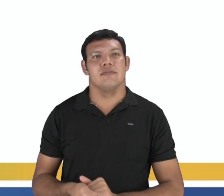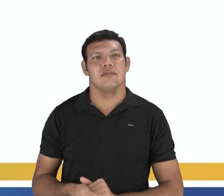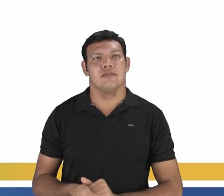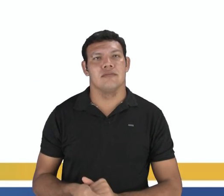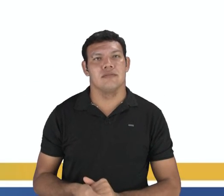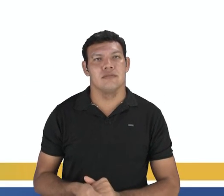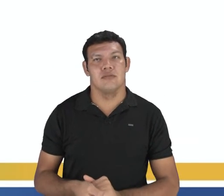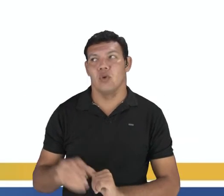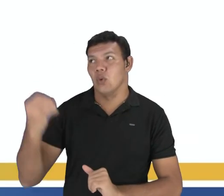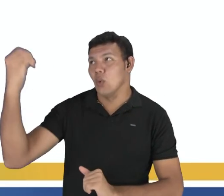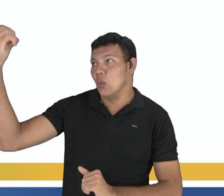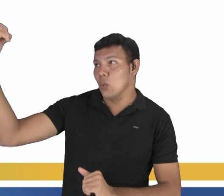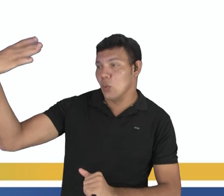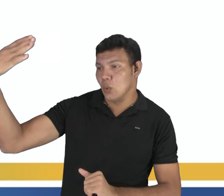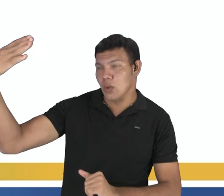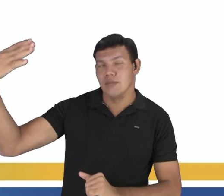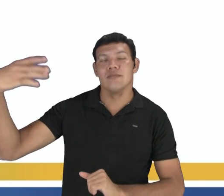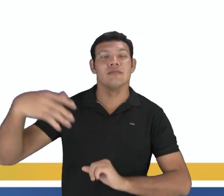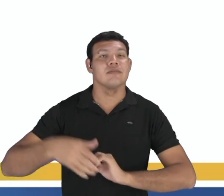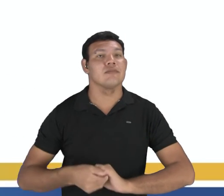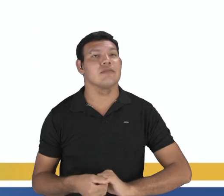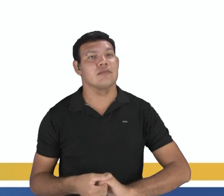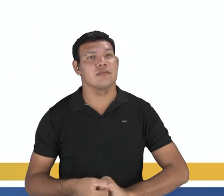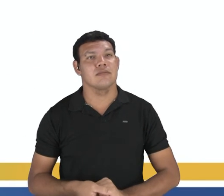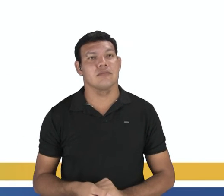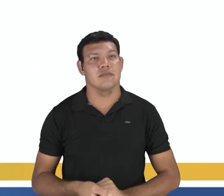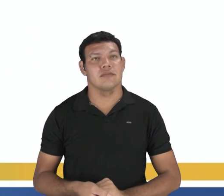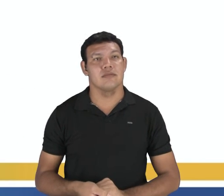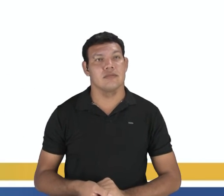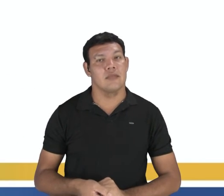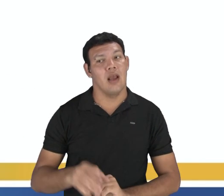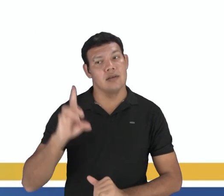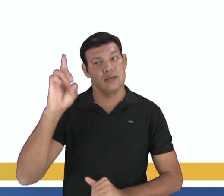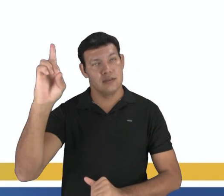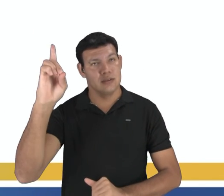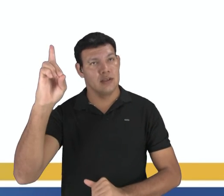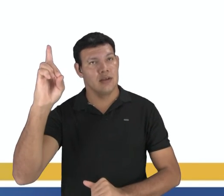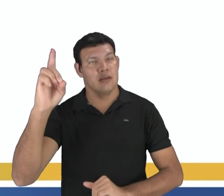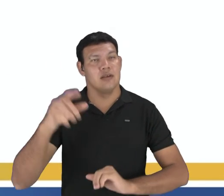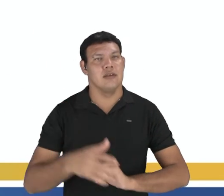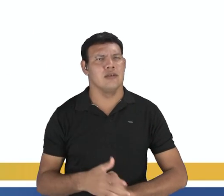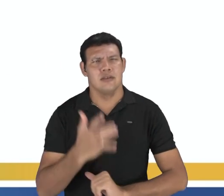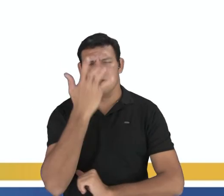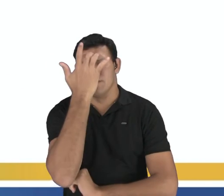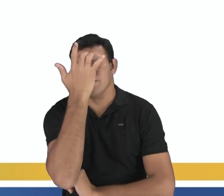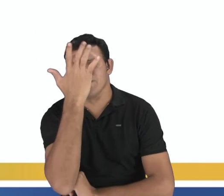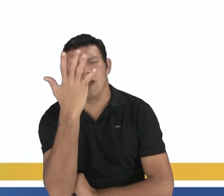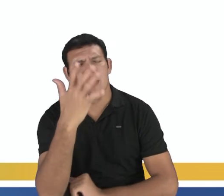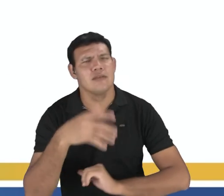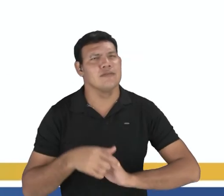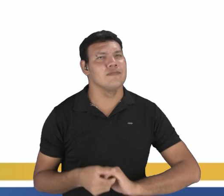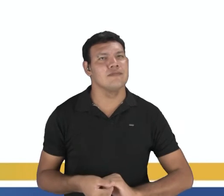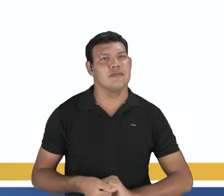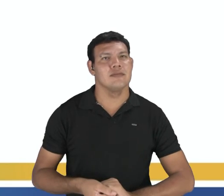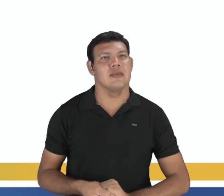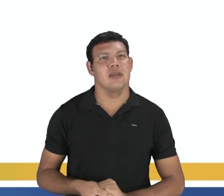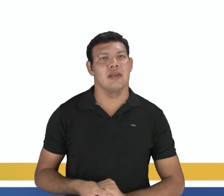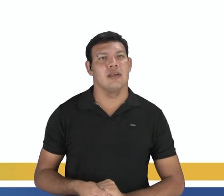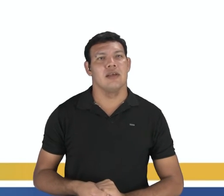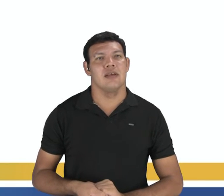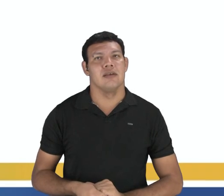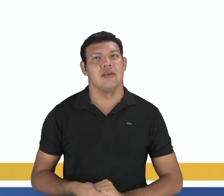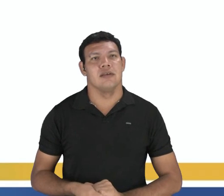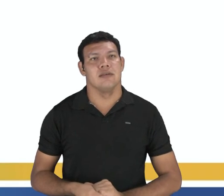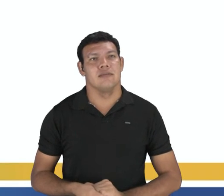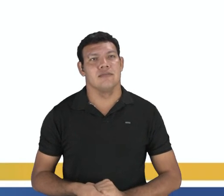segue uma luz brilhante vindos de fora da caverna é essa aqui tá muito fácil porque já começa com bicos